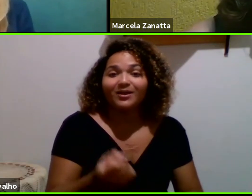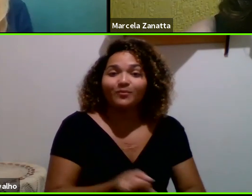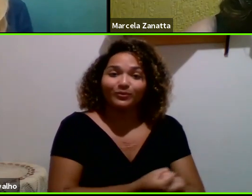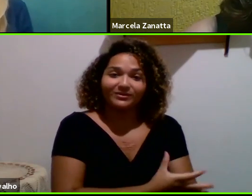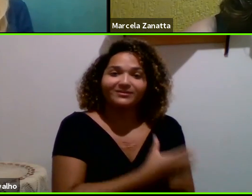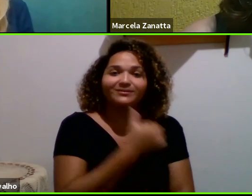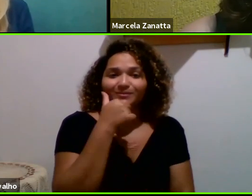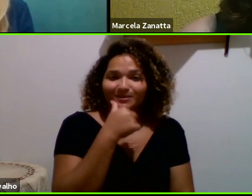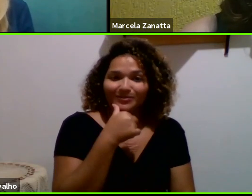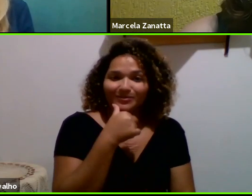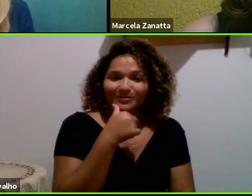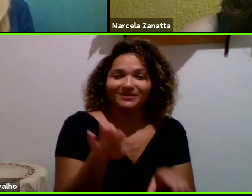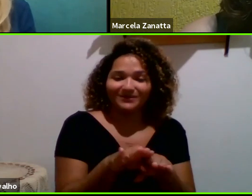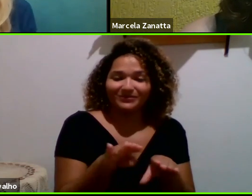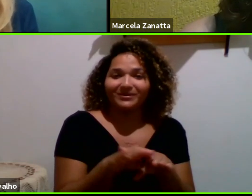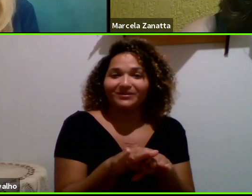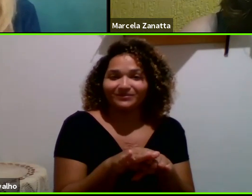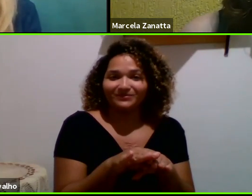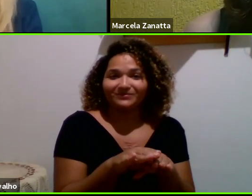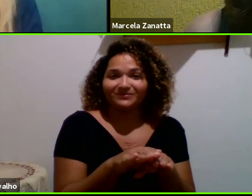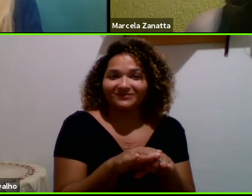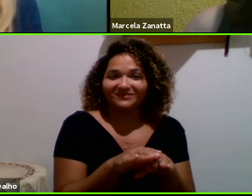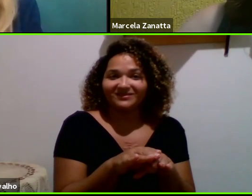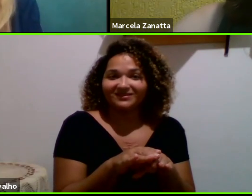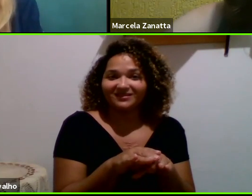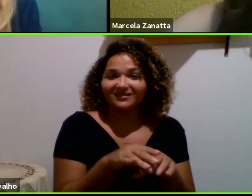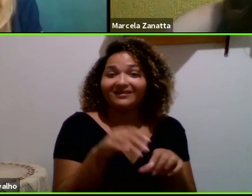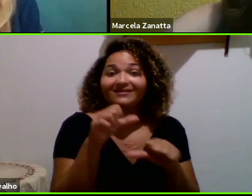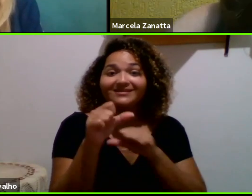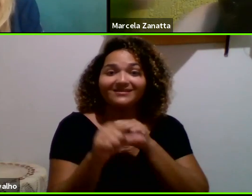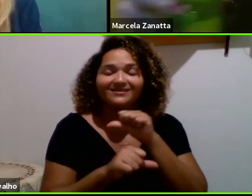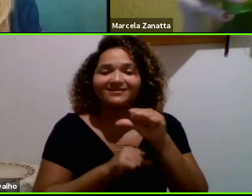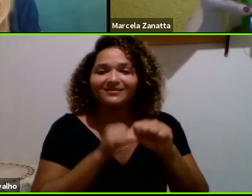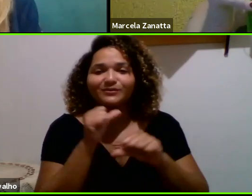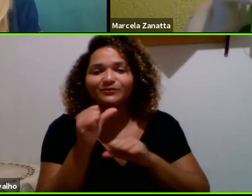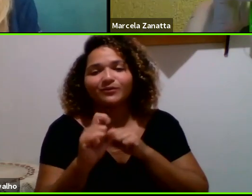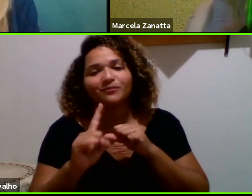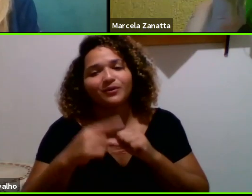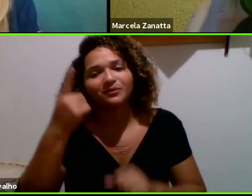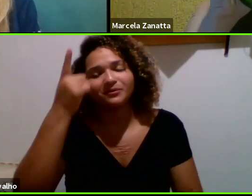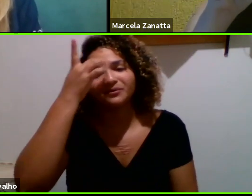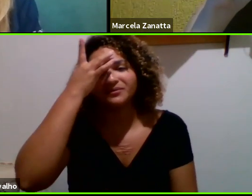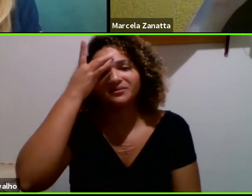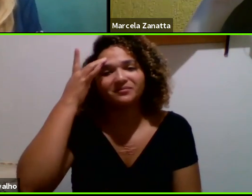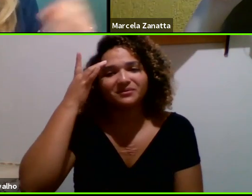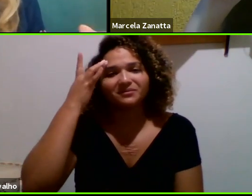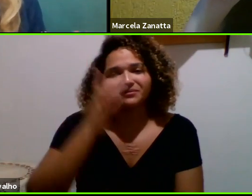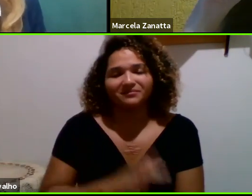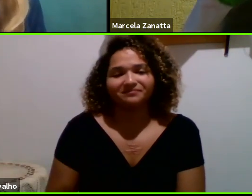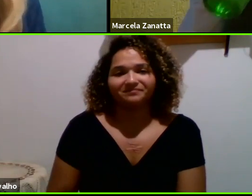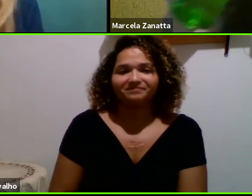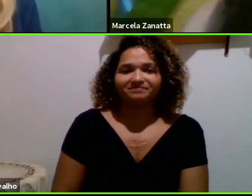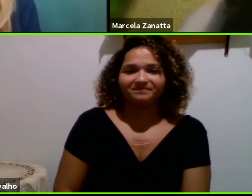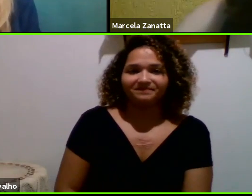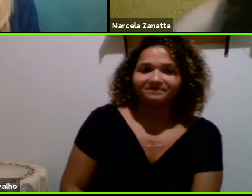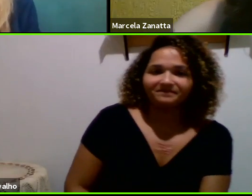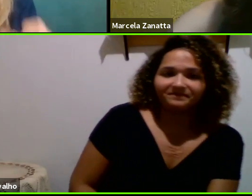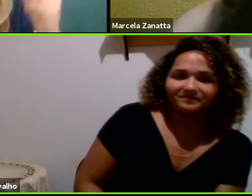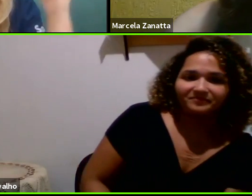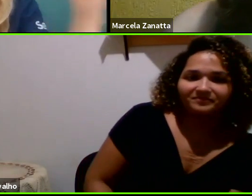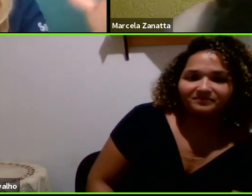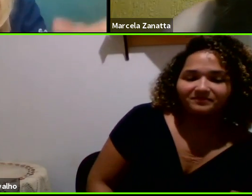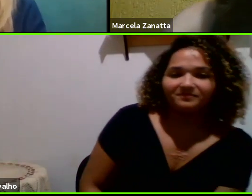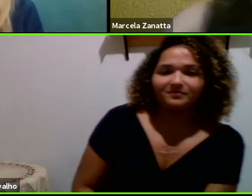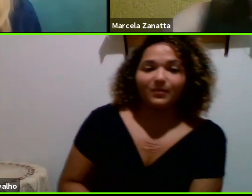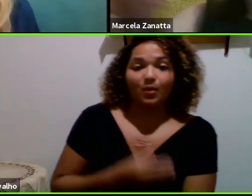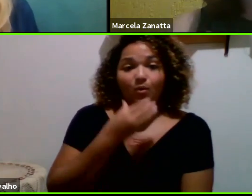eles se transformam. Eu já vi famílias se transformando após o nascimento, né? Aquele homem que se tornou pai,